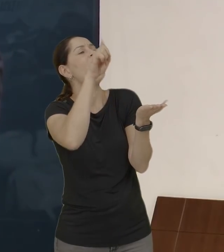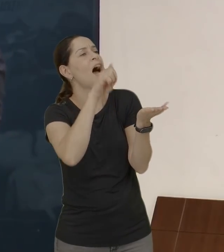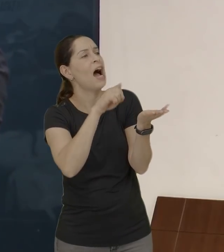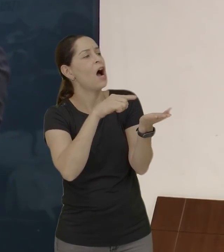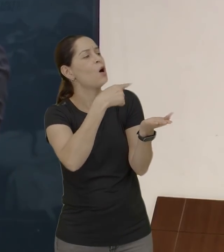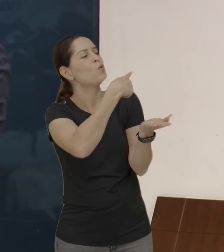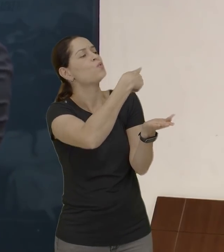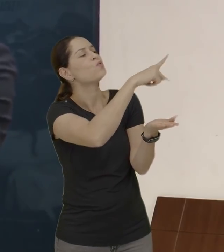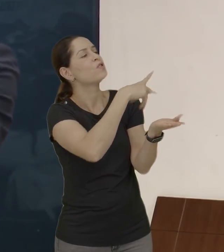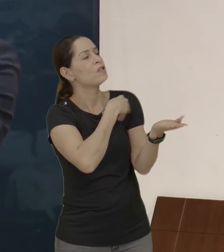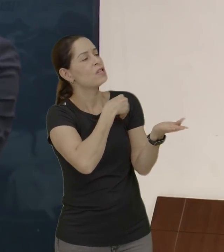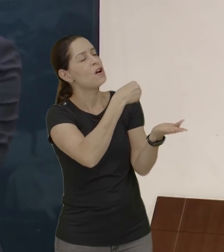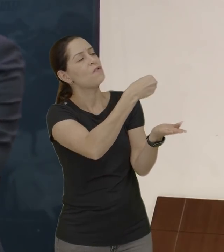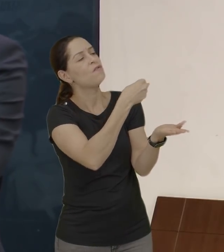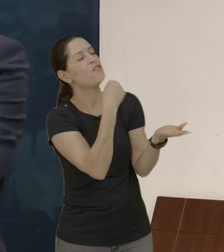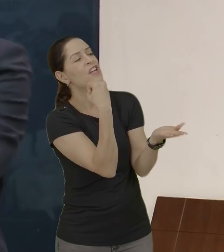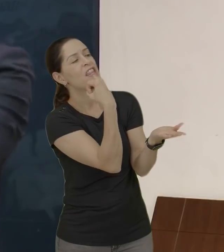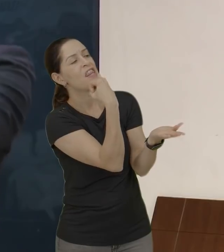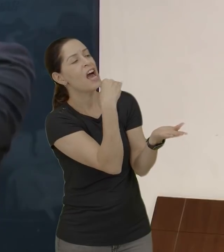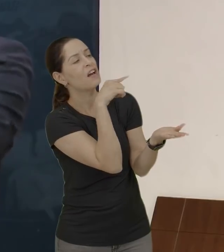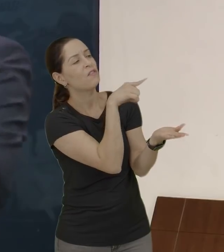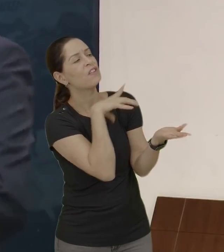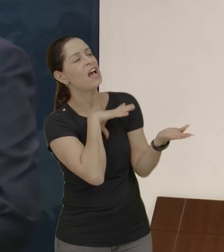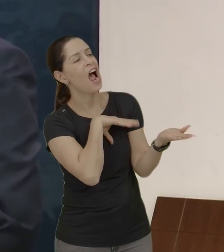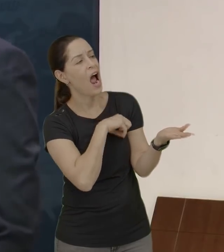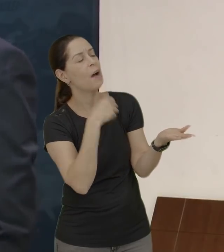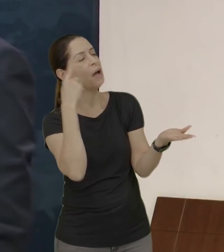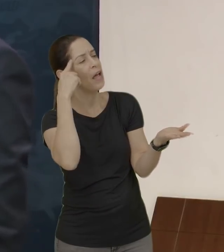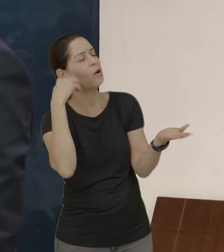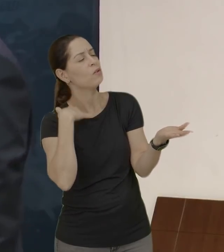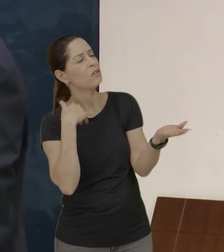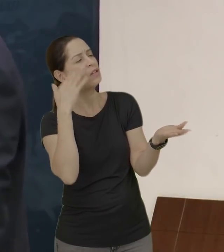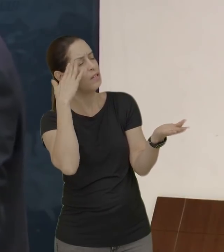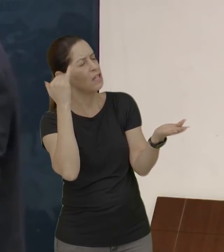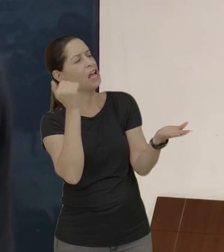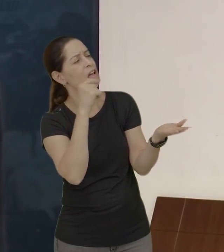filho Isaque, o teu único filho, a quem amas, em holocausto.